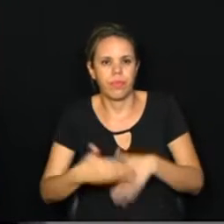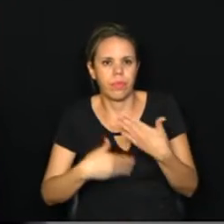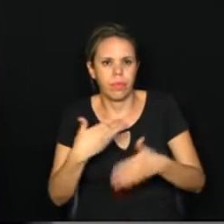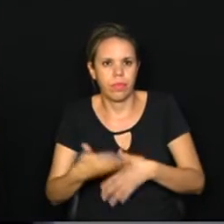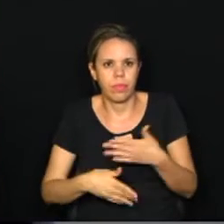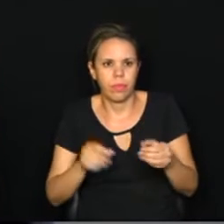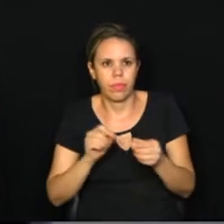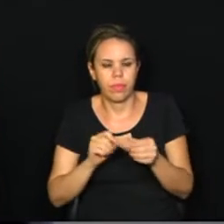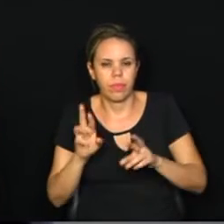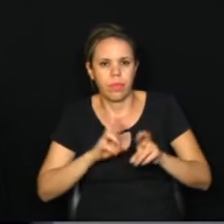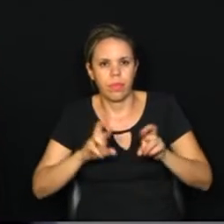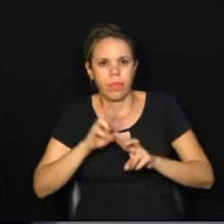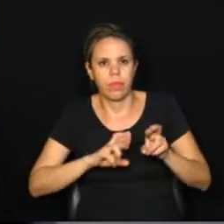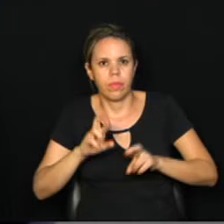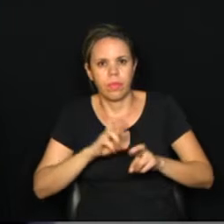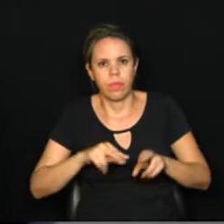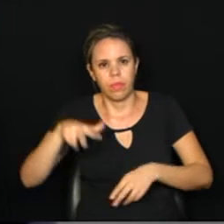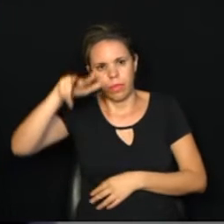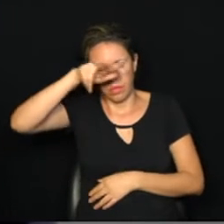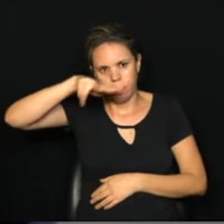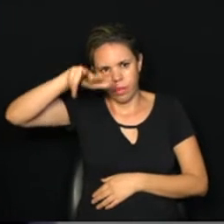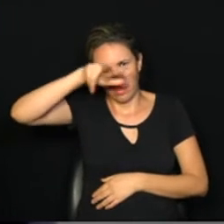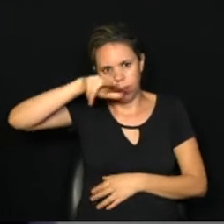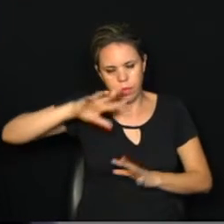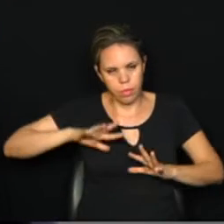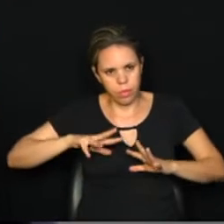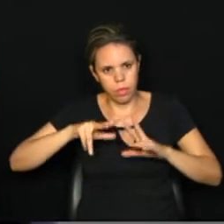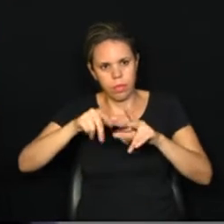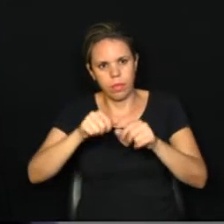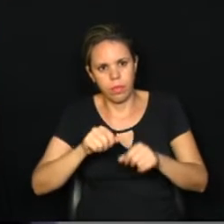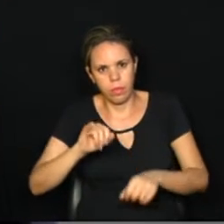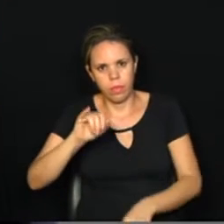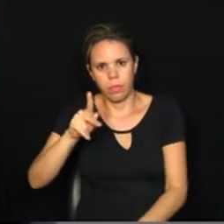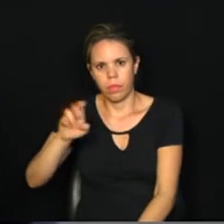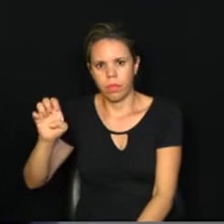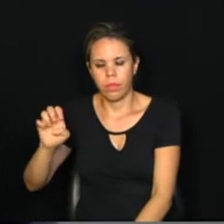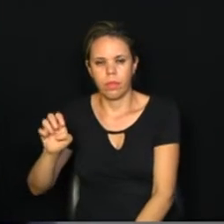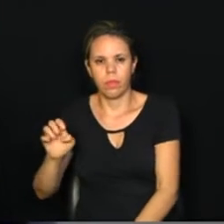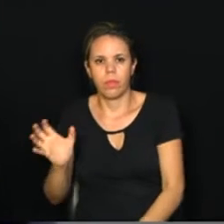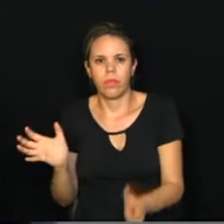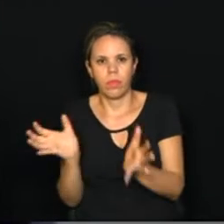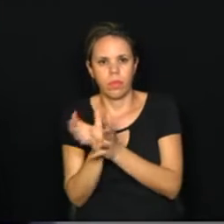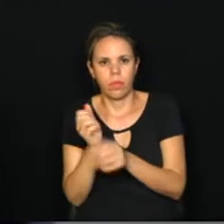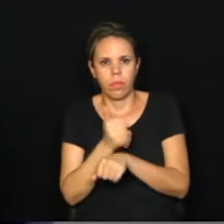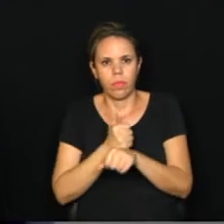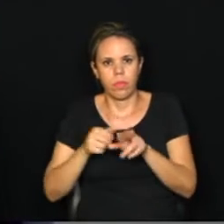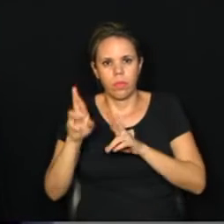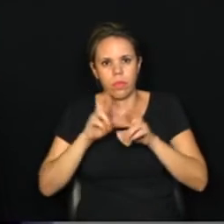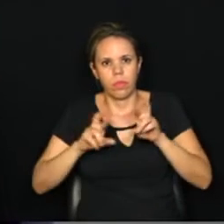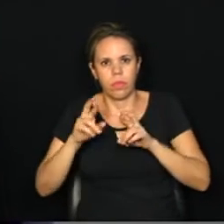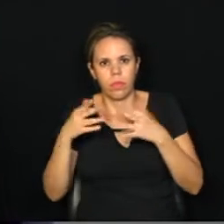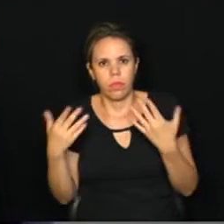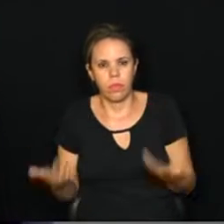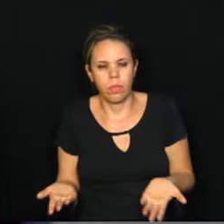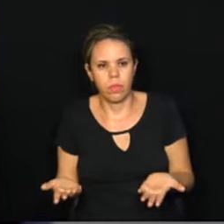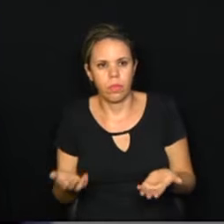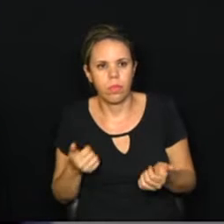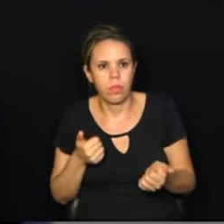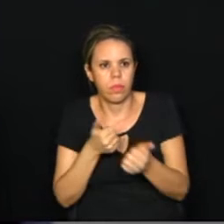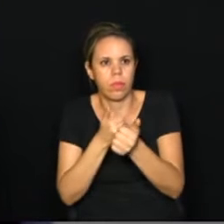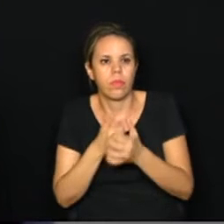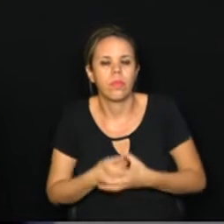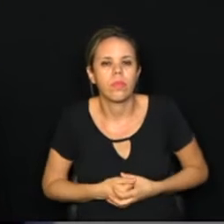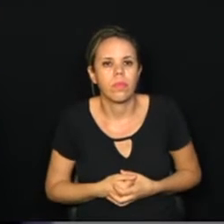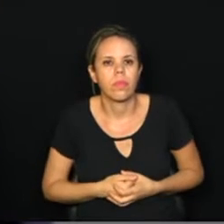feito monitoramento por satélites, todos os satélites do INPE, uma equipe faz esse monitoramento, esse